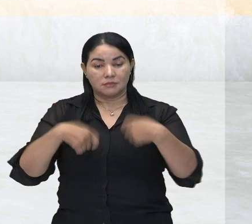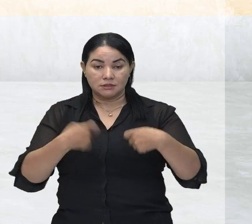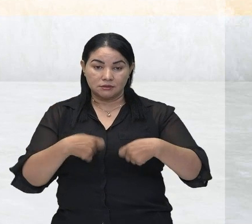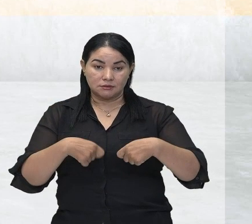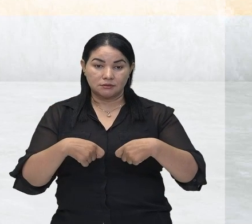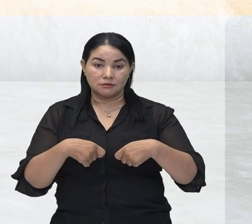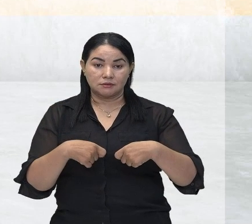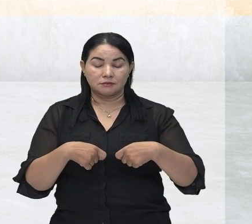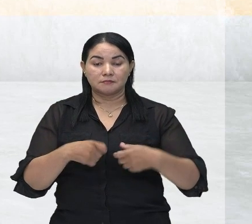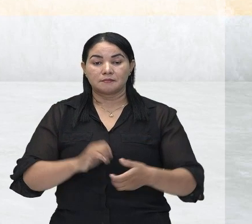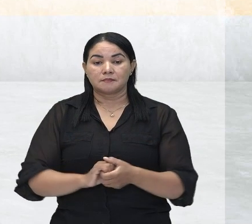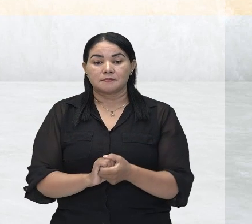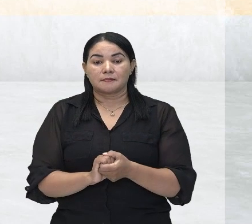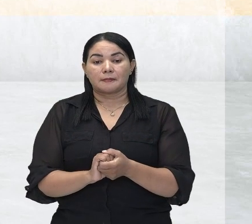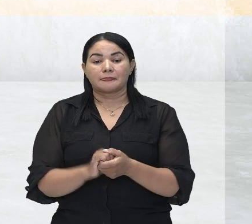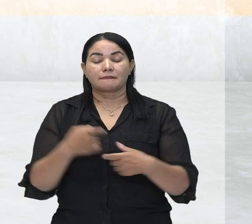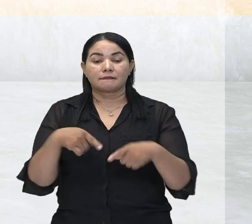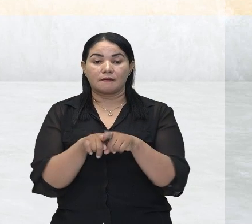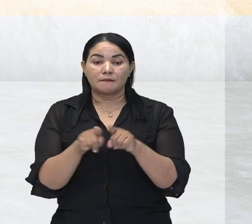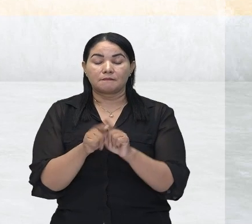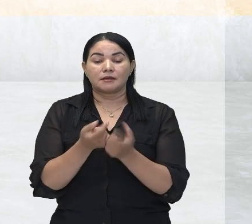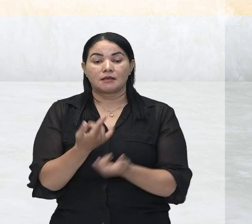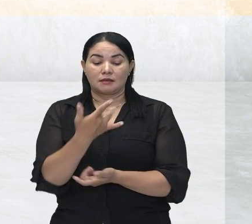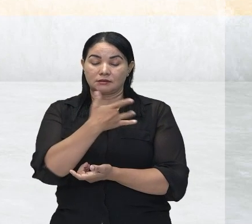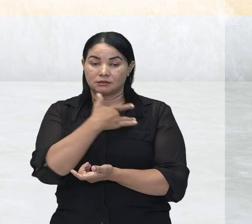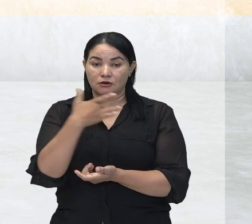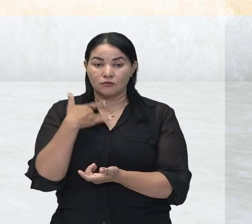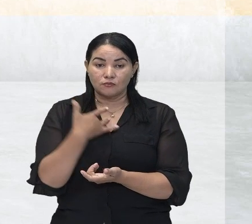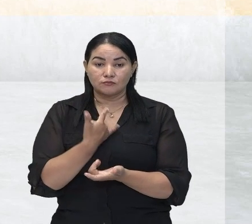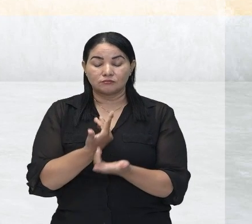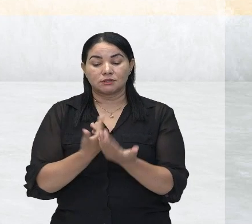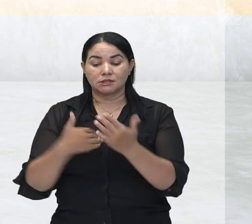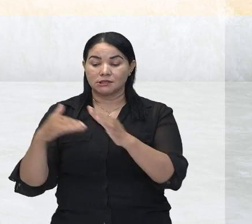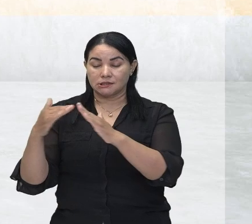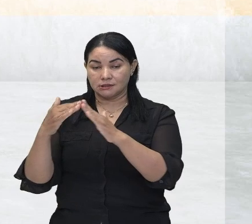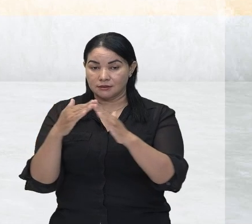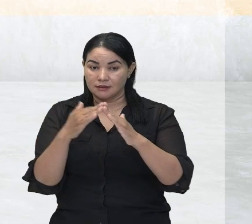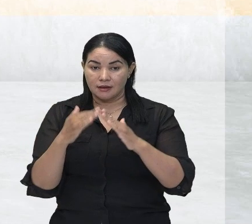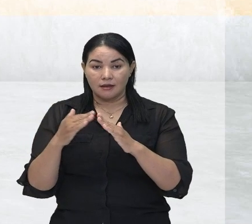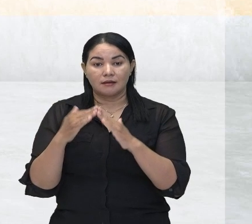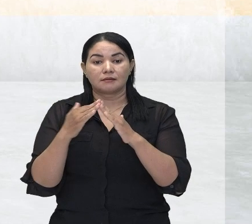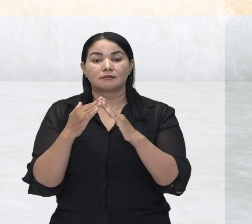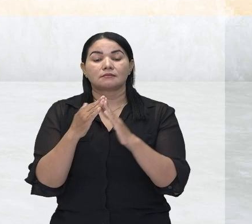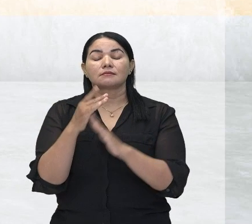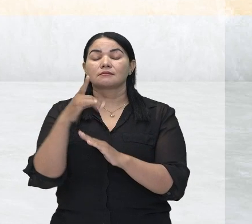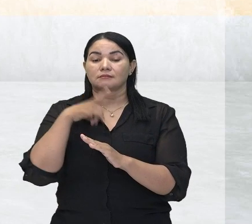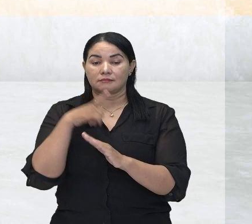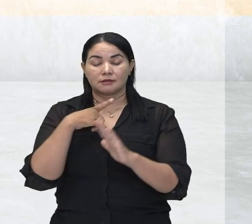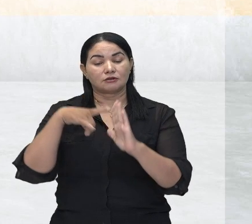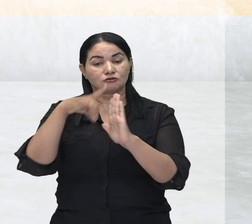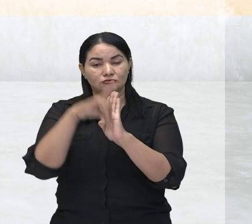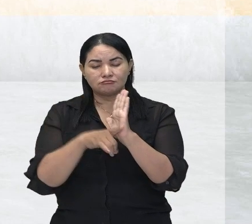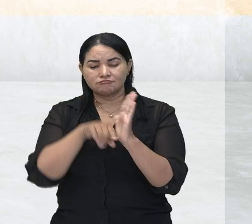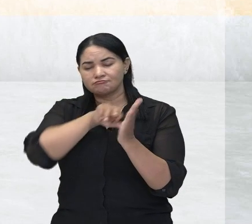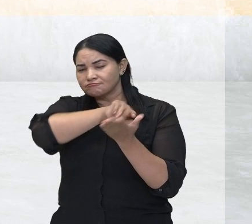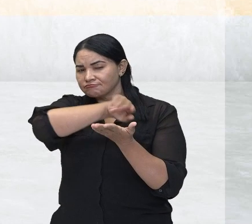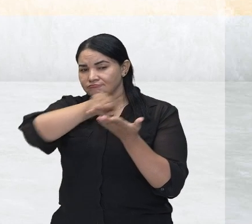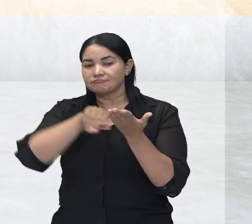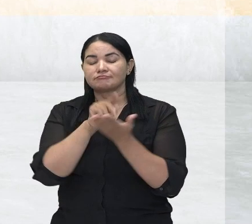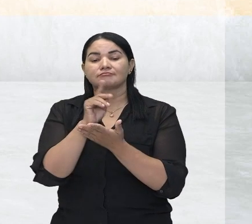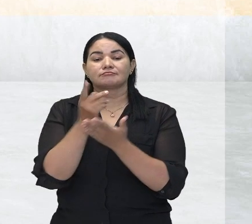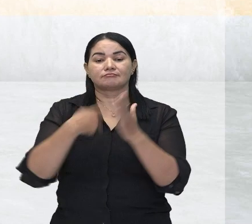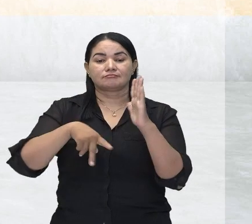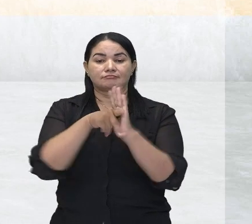tem direito a ter saúde, moradia, né? São os direitos elementares, fundamentais do ser humano.